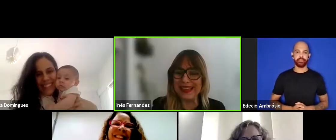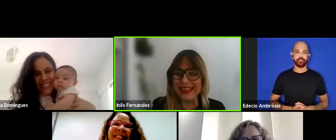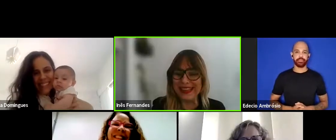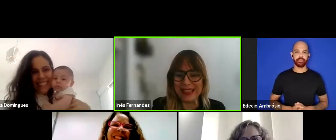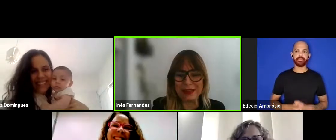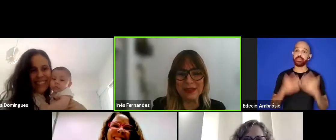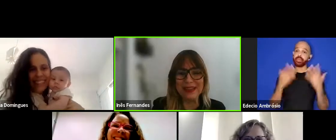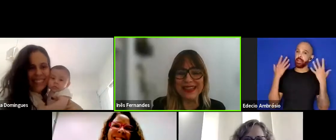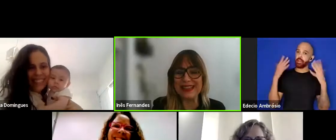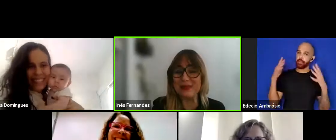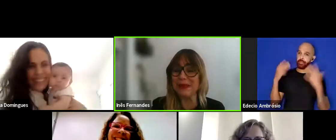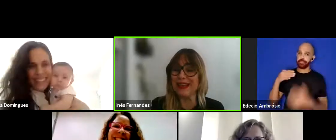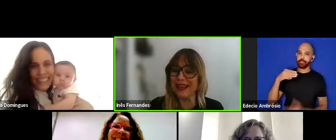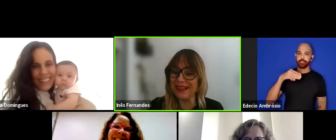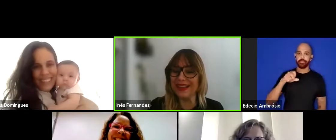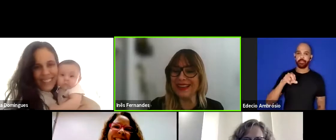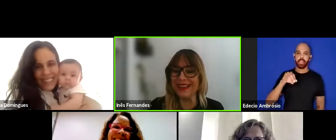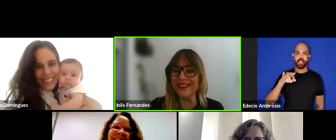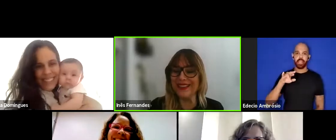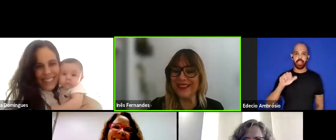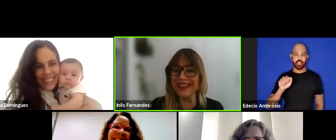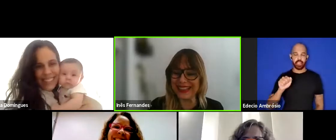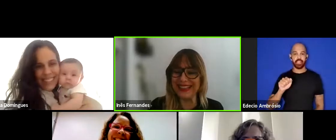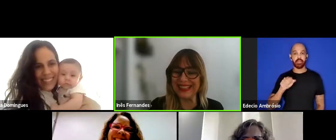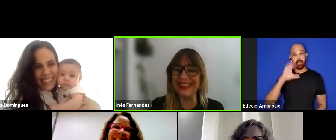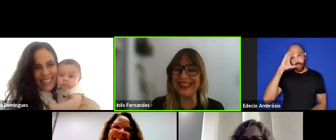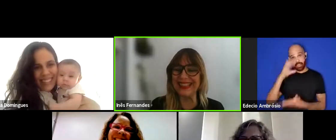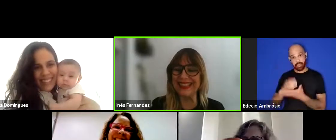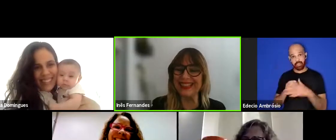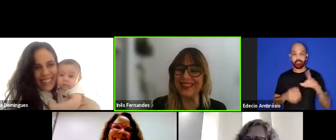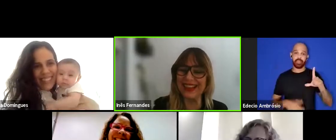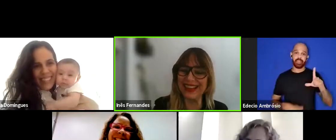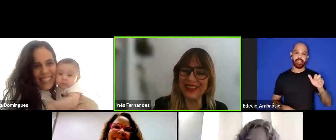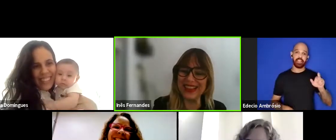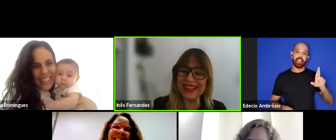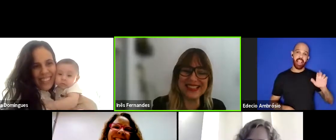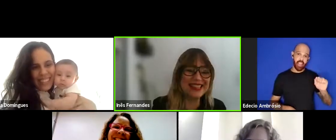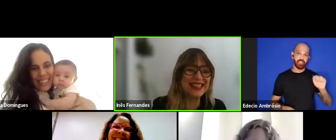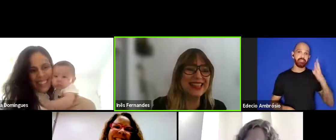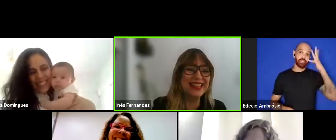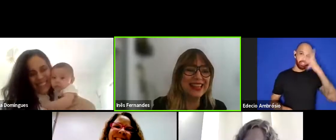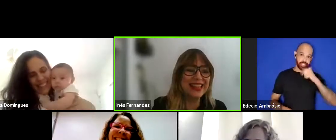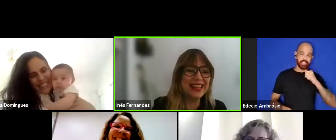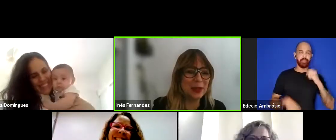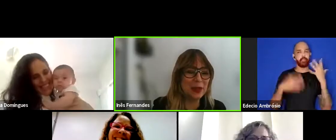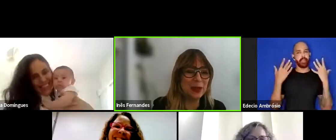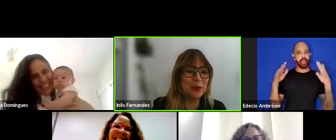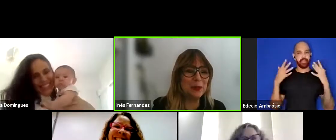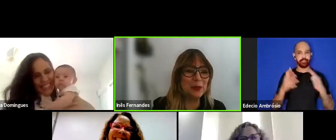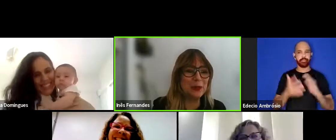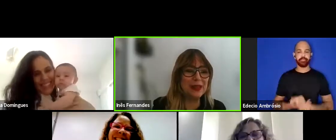Parabéns, Maíra, pela tese e pela Laura, que é muito linda. Parabéns.